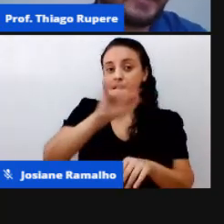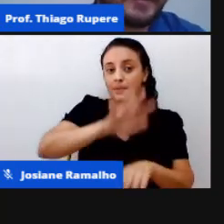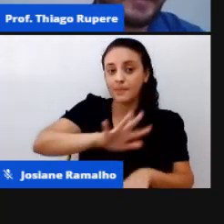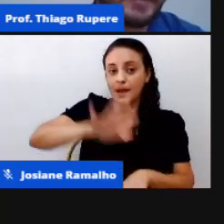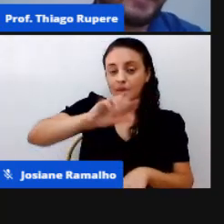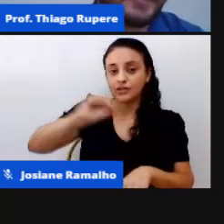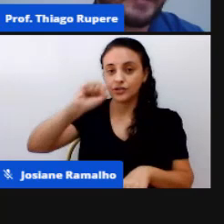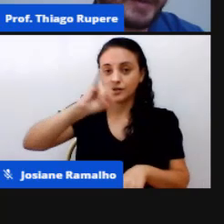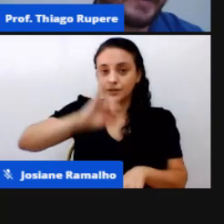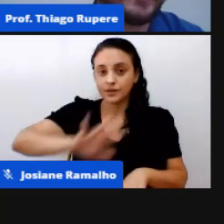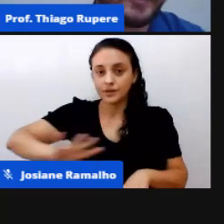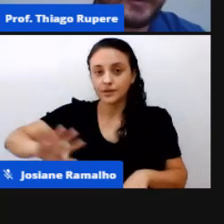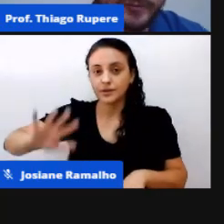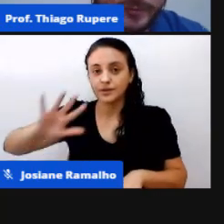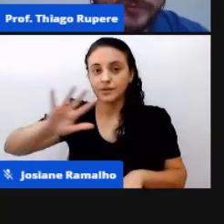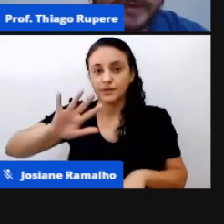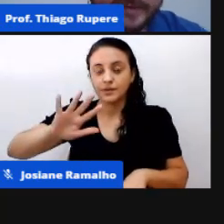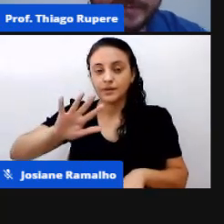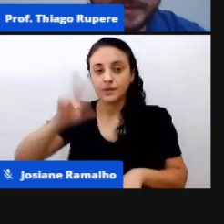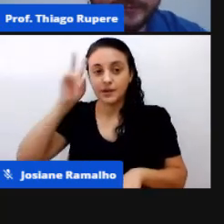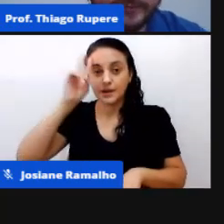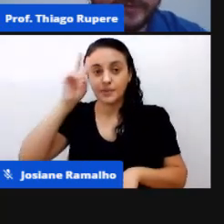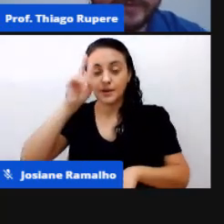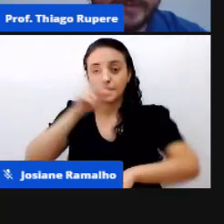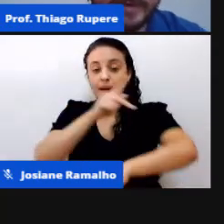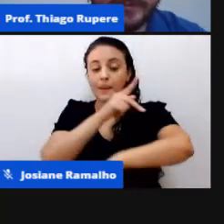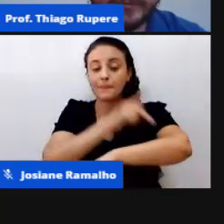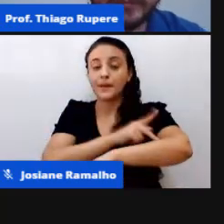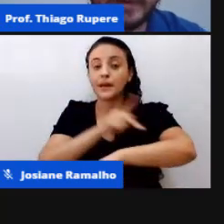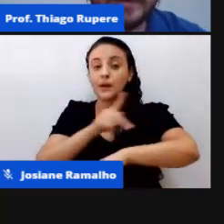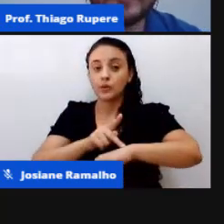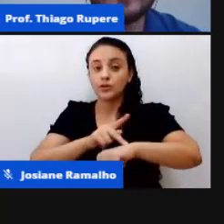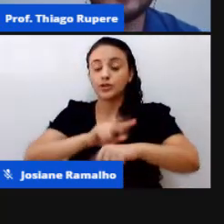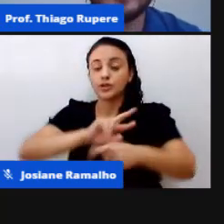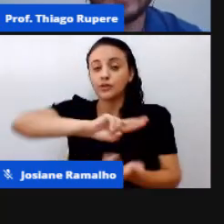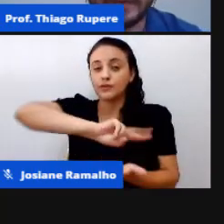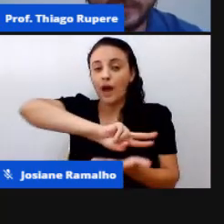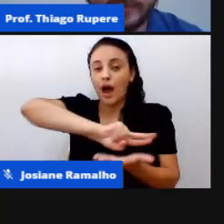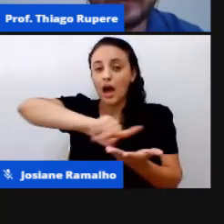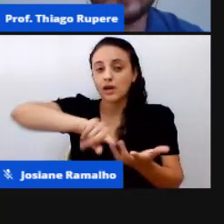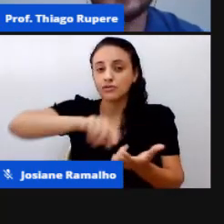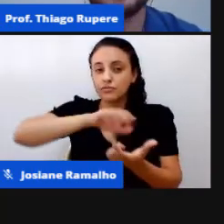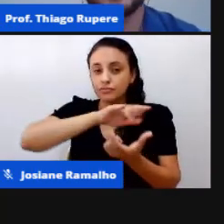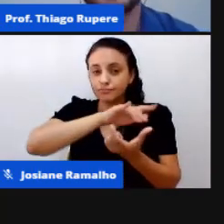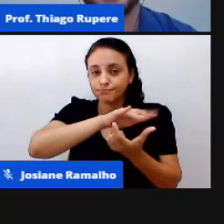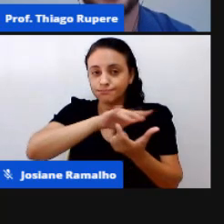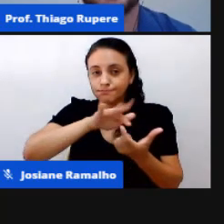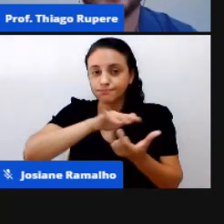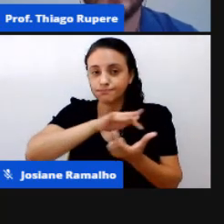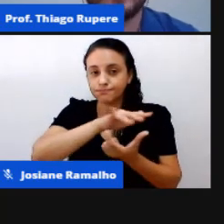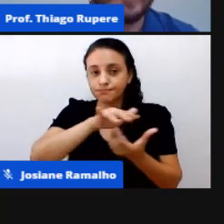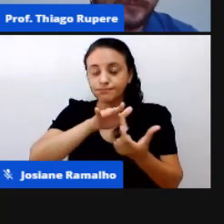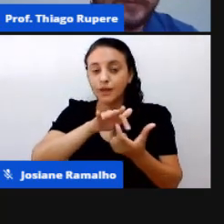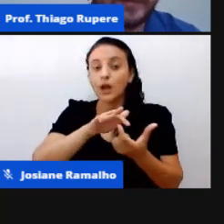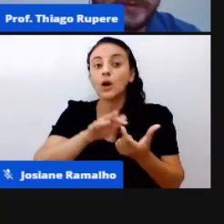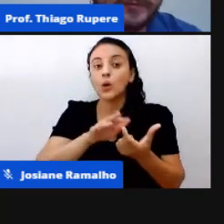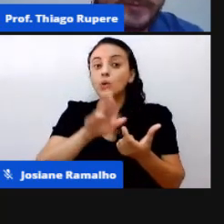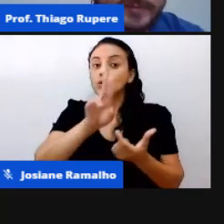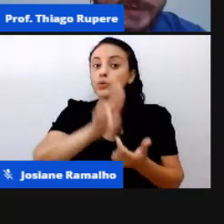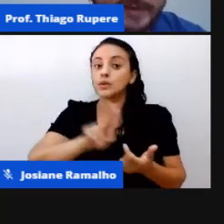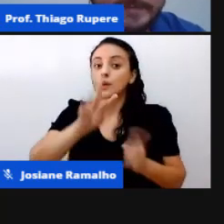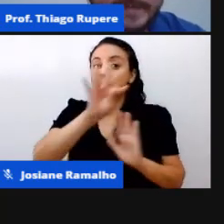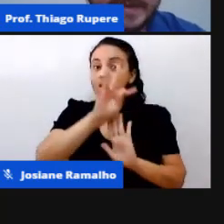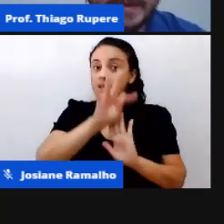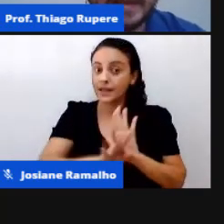aqui da pedagogia dos multiletramentos. Nós trabalhamos com textos que são imagens, nós chamamos de